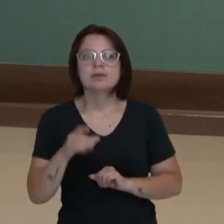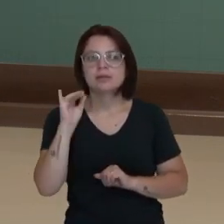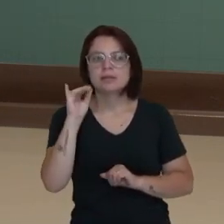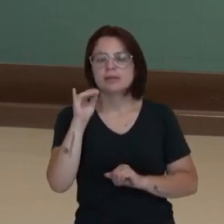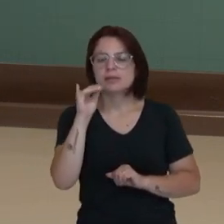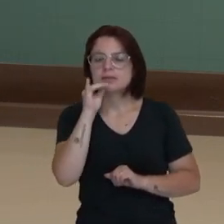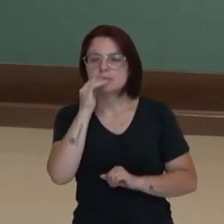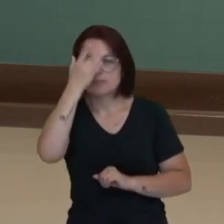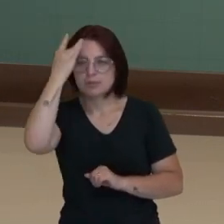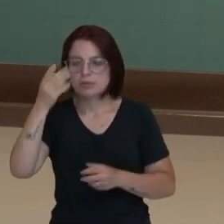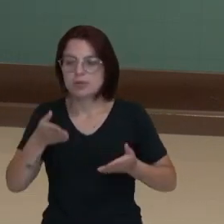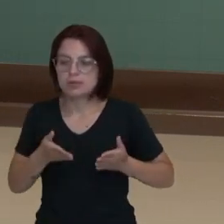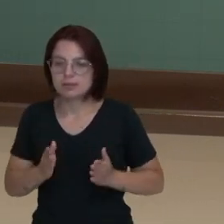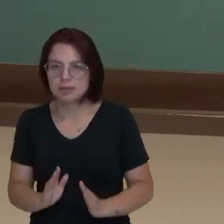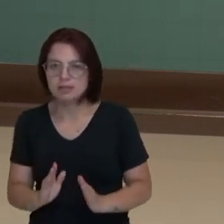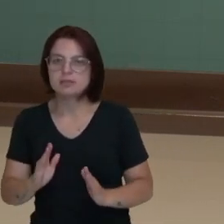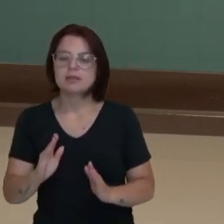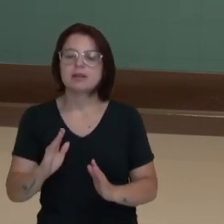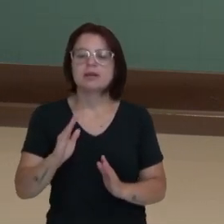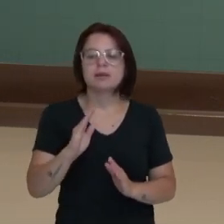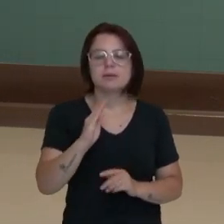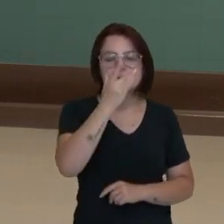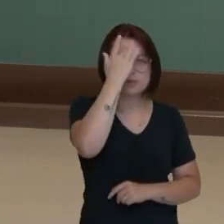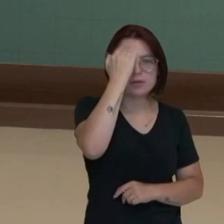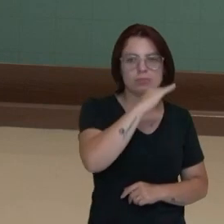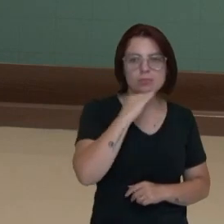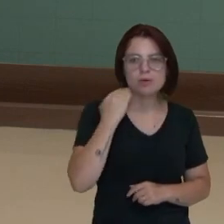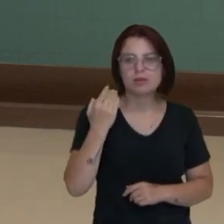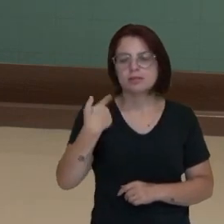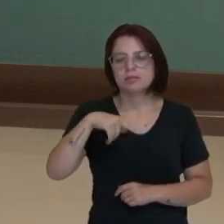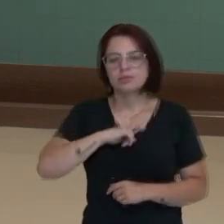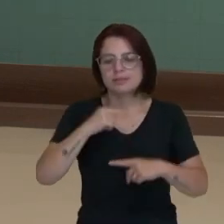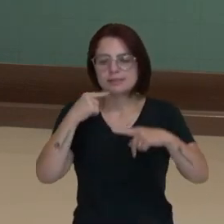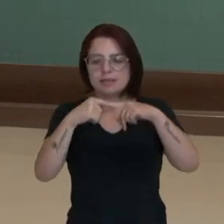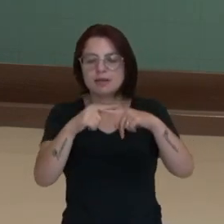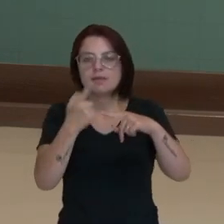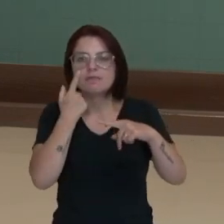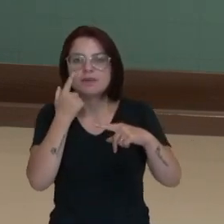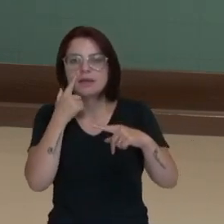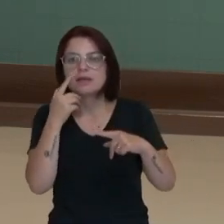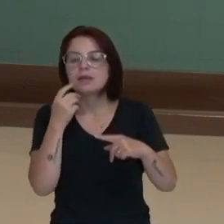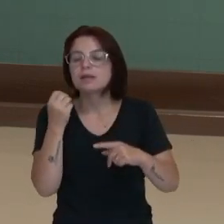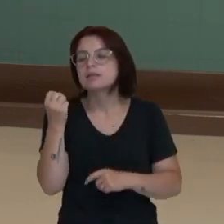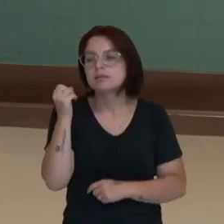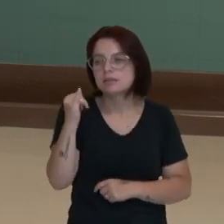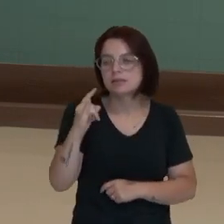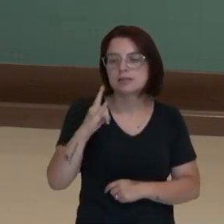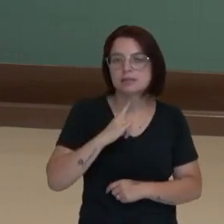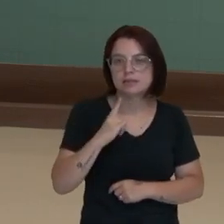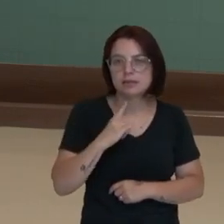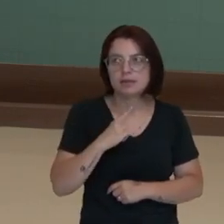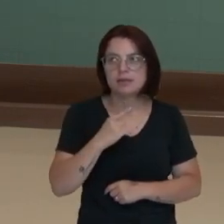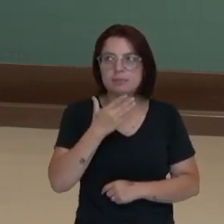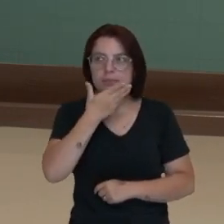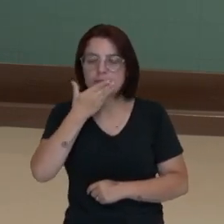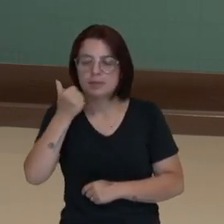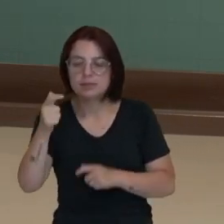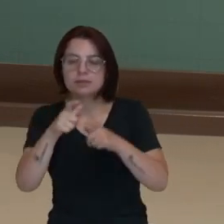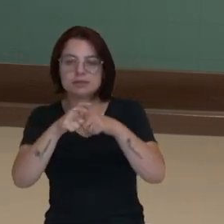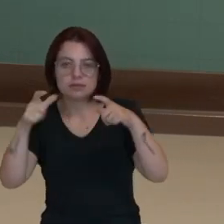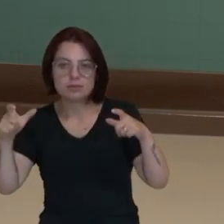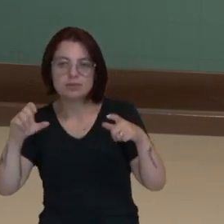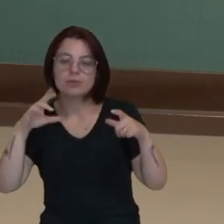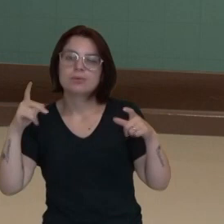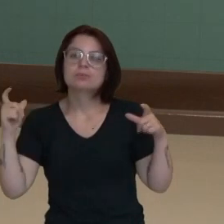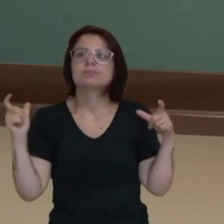de natalidade e a taxa de mortalidade, e que vai nos dar informações sobre a população, se ela está tendo um